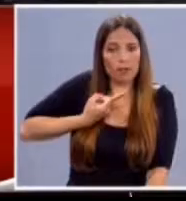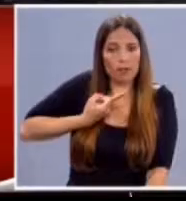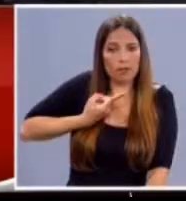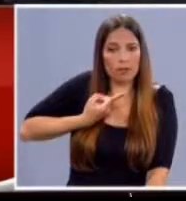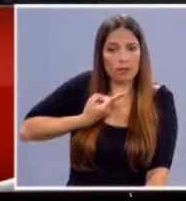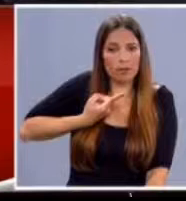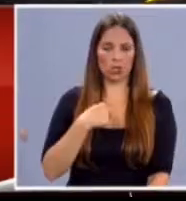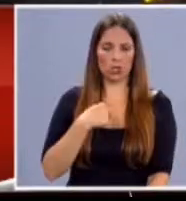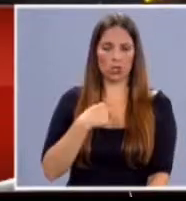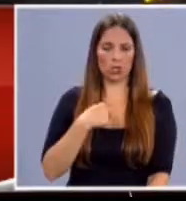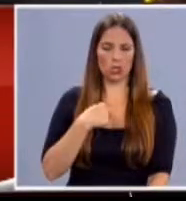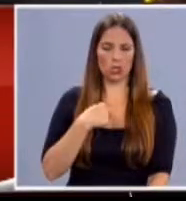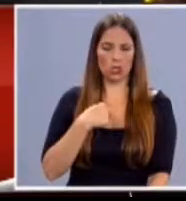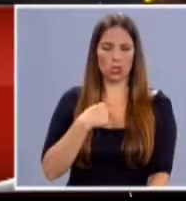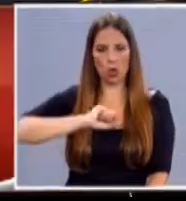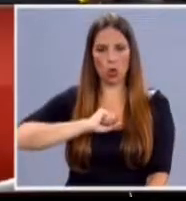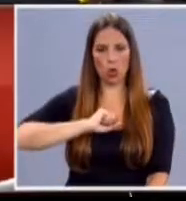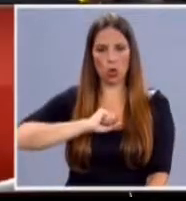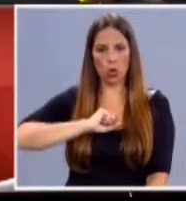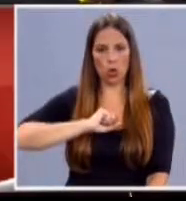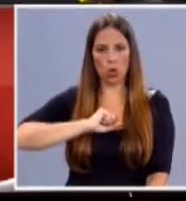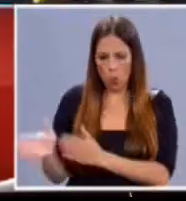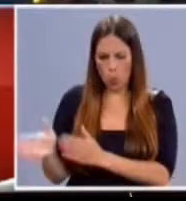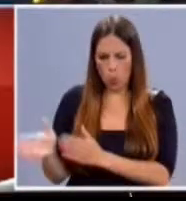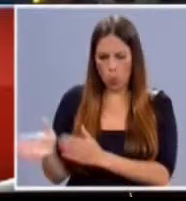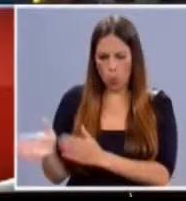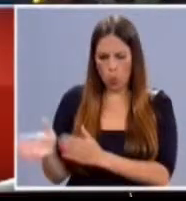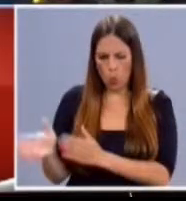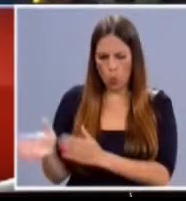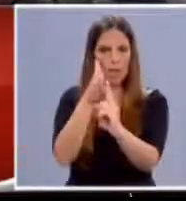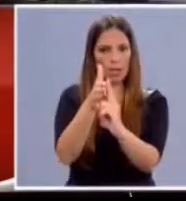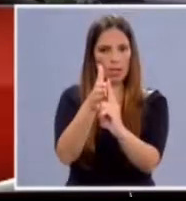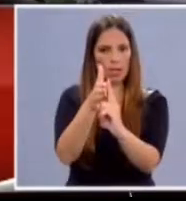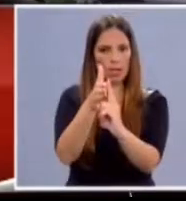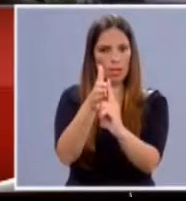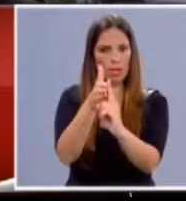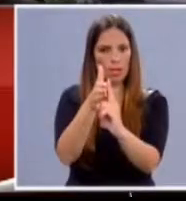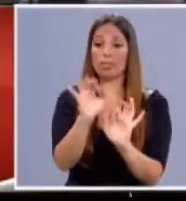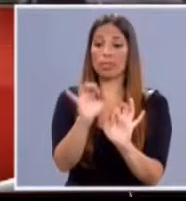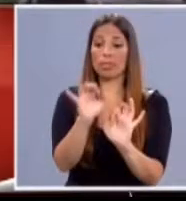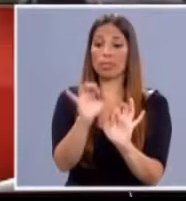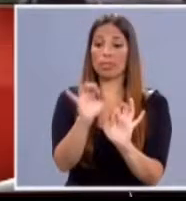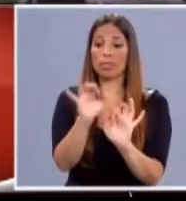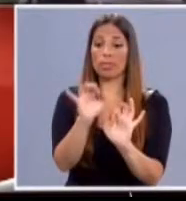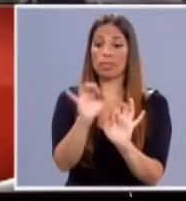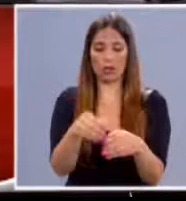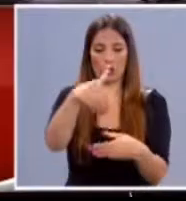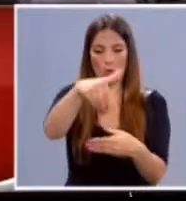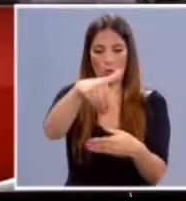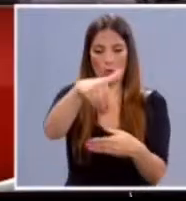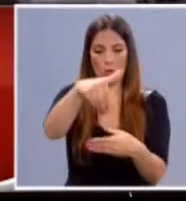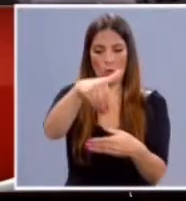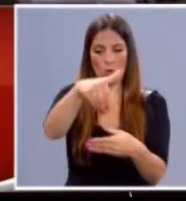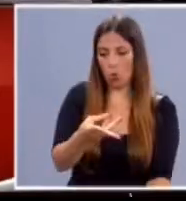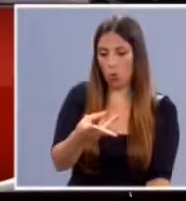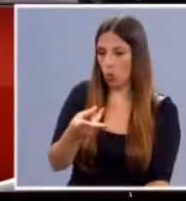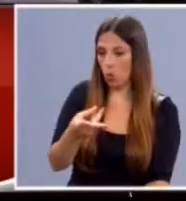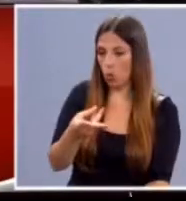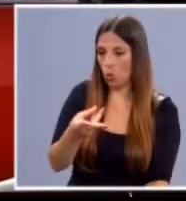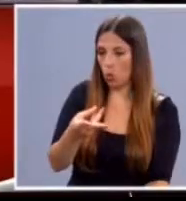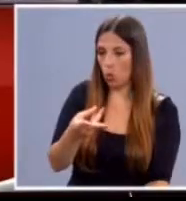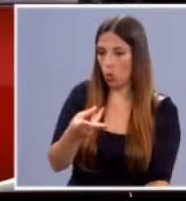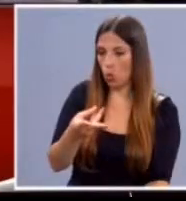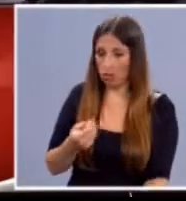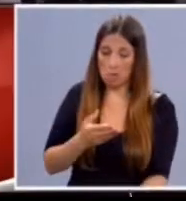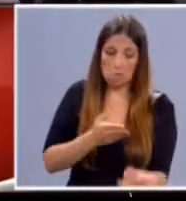que levaremos assim, sem nos desviarmos um milímetro, até ao final da contagem dos votos, que ou vão no